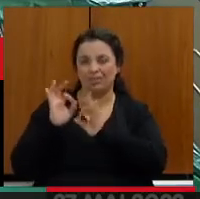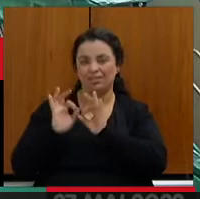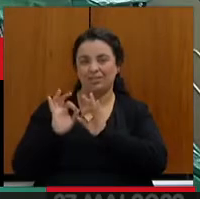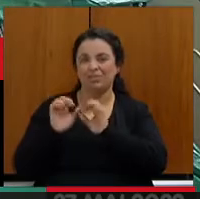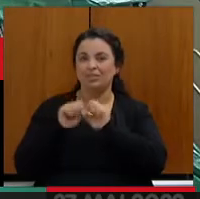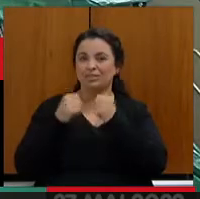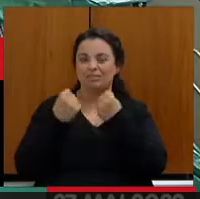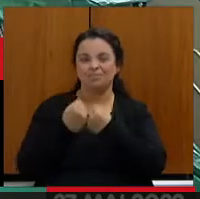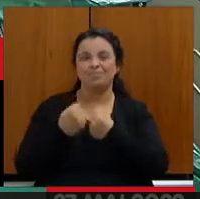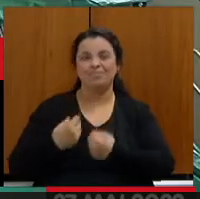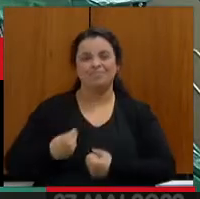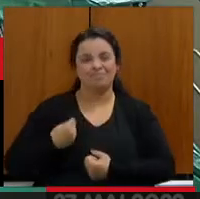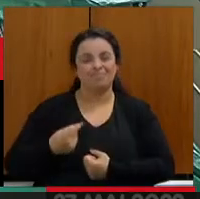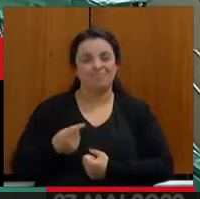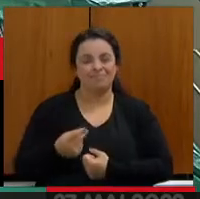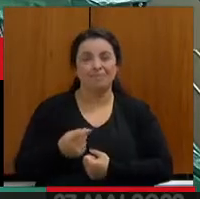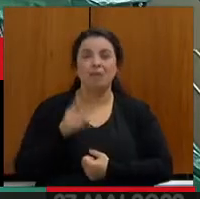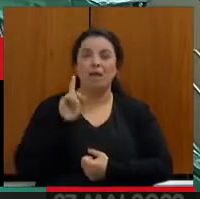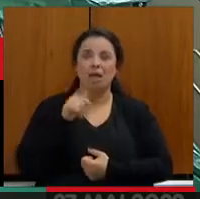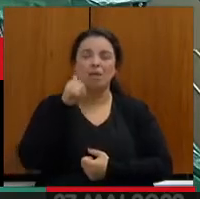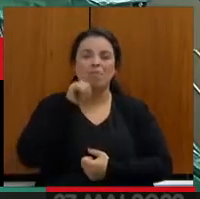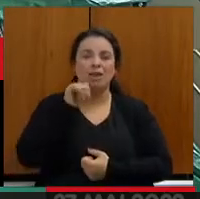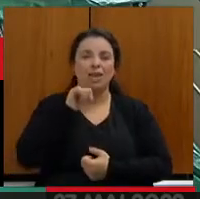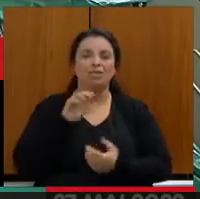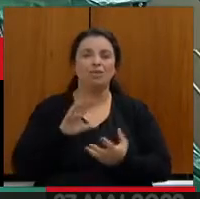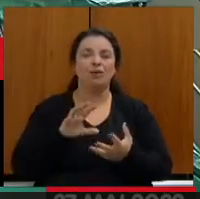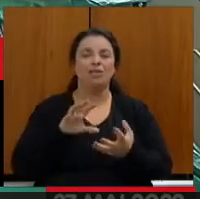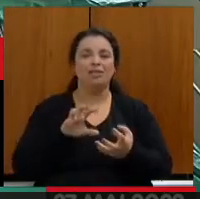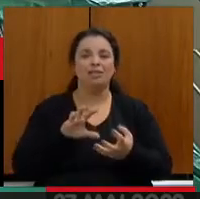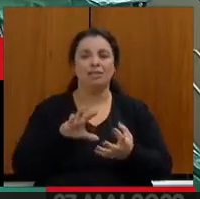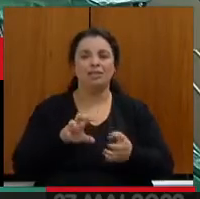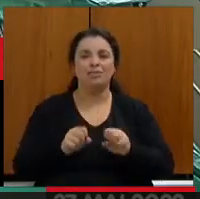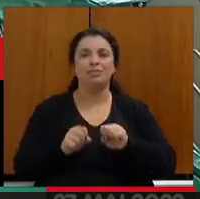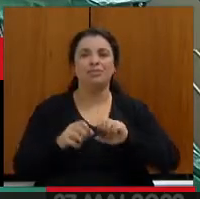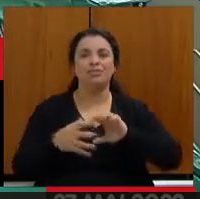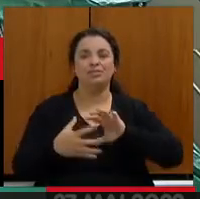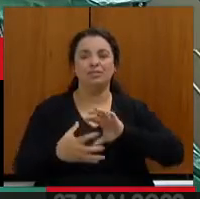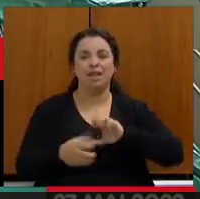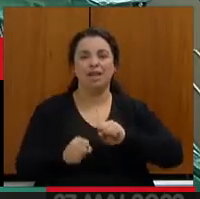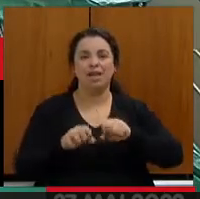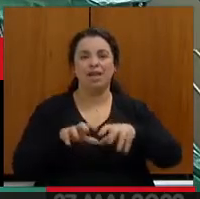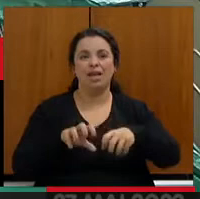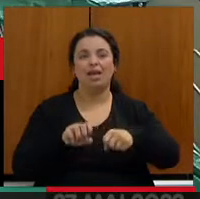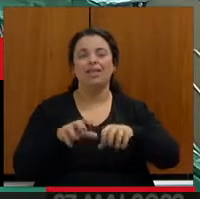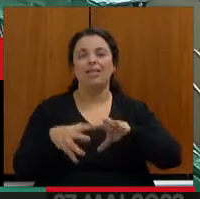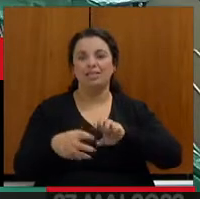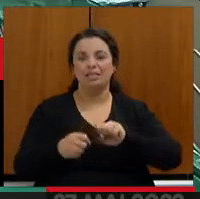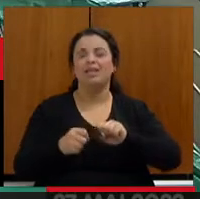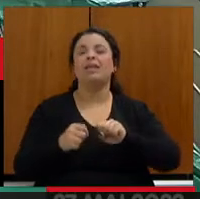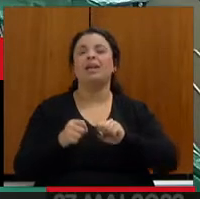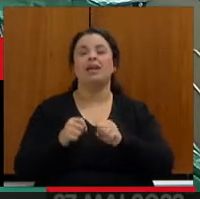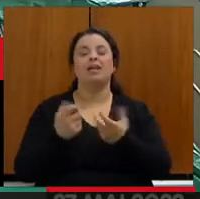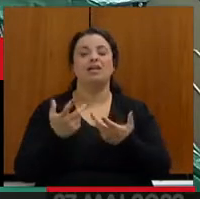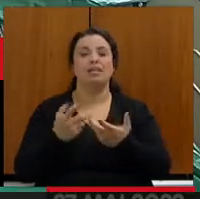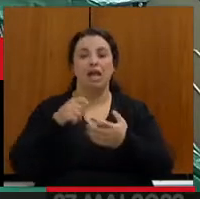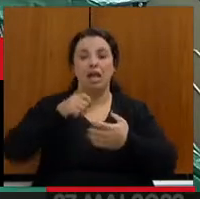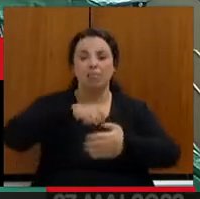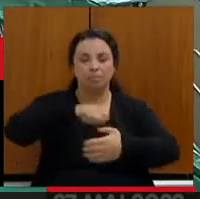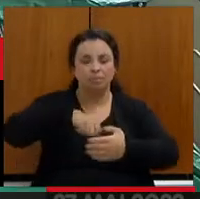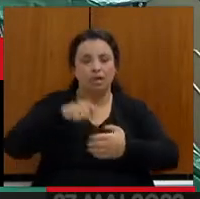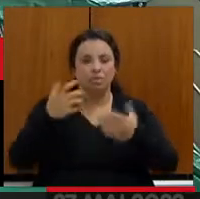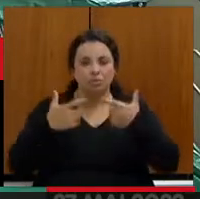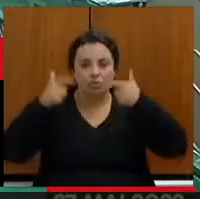que se organizam com artesanato com gastronomia com produtos típicos regionais